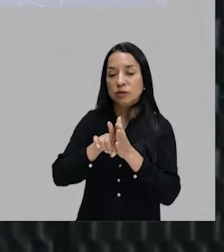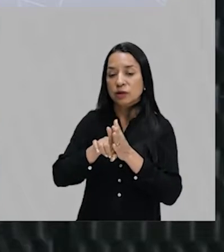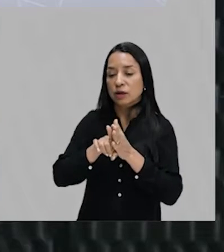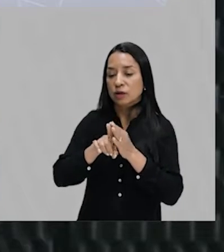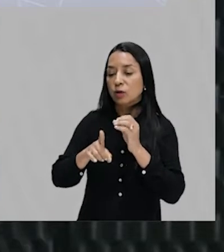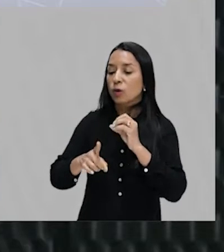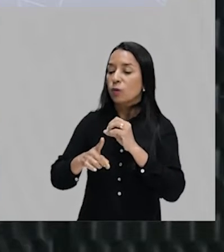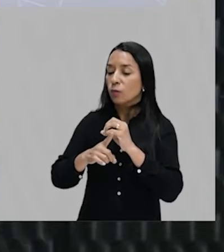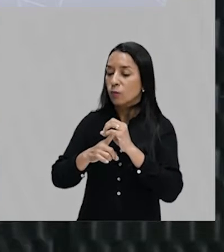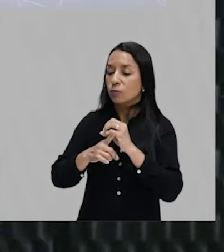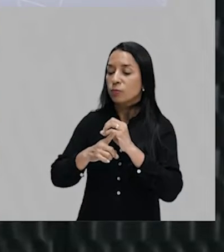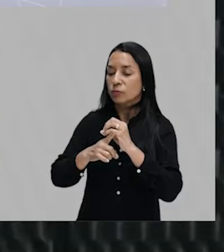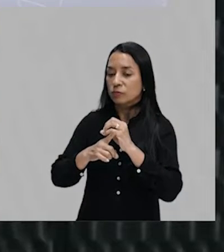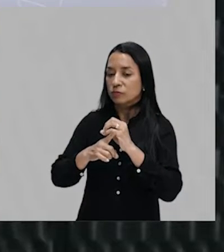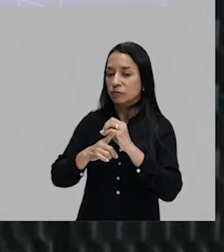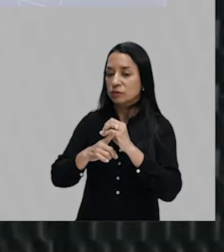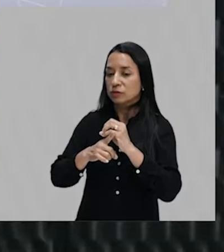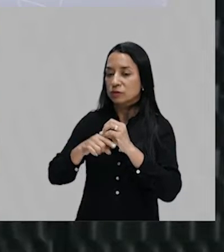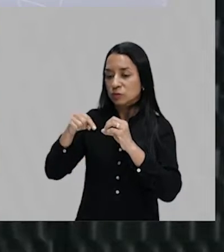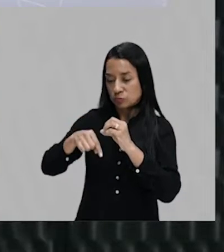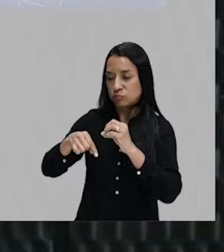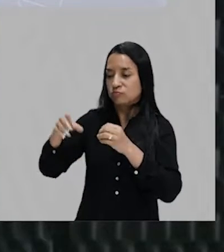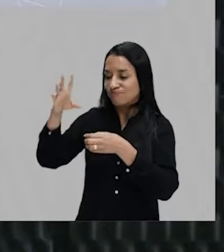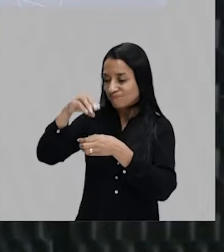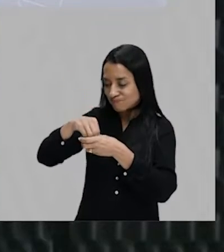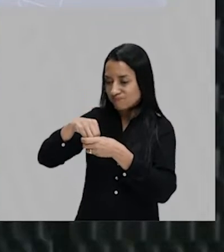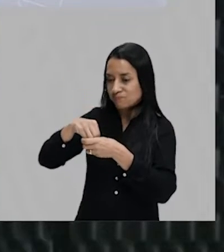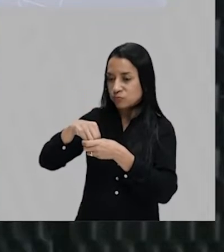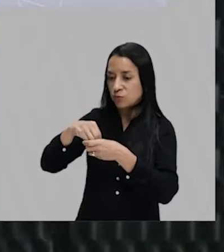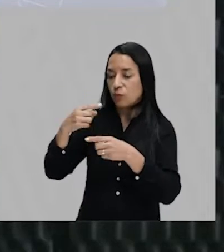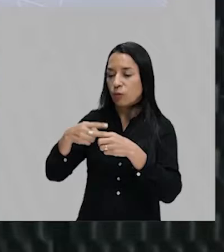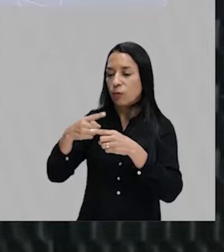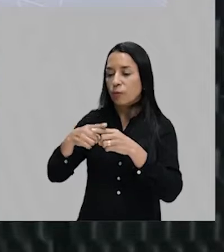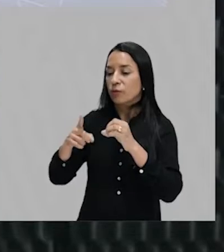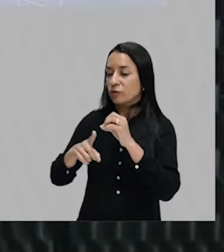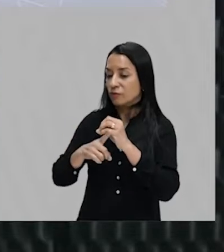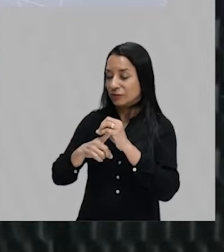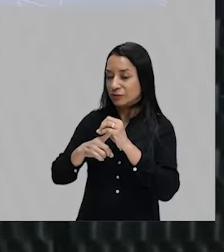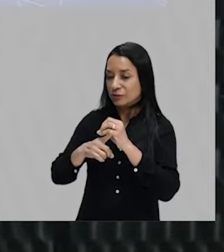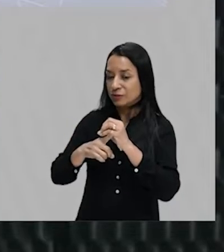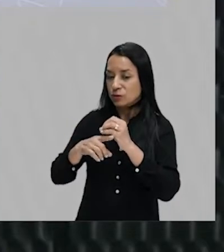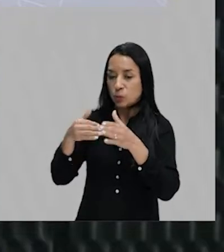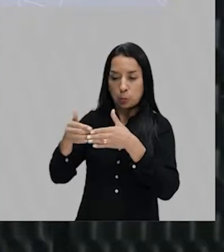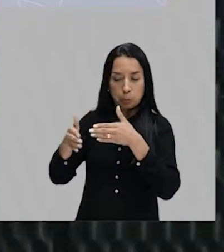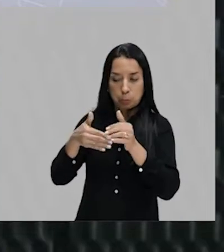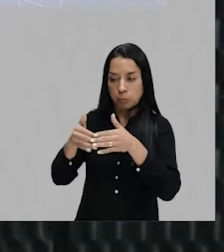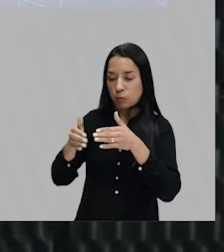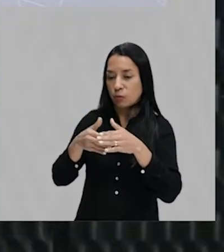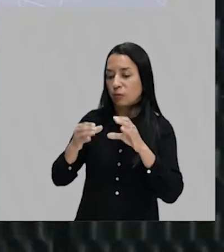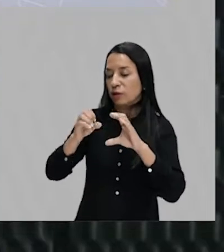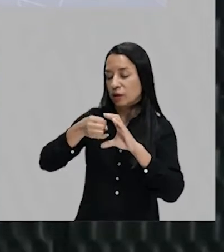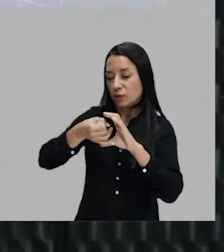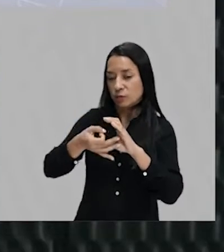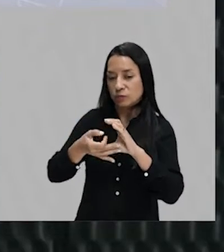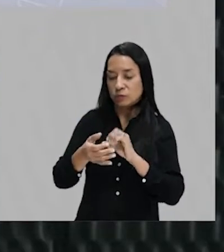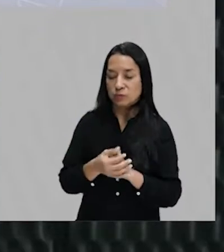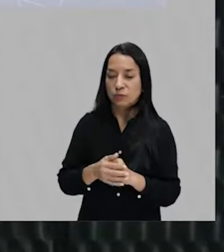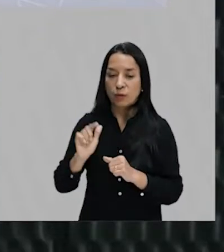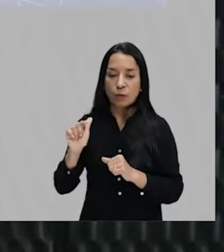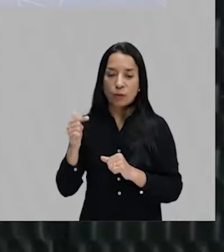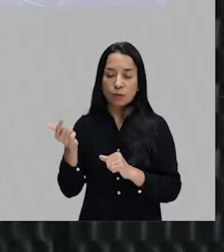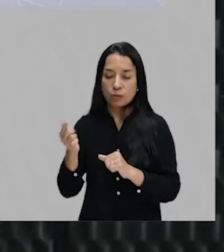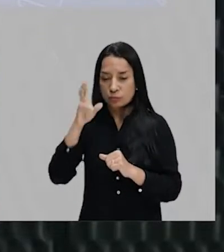o vazio está contido nele você vai dizer o que sim porque vazio é subconjunto de qualquer conjunto tá próxima